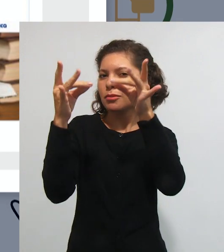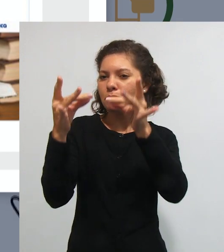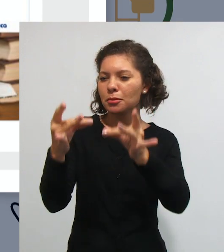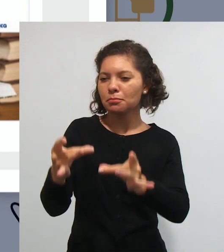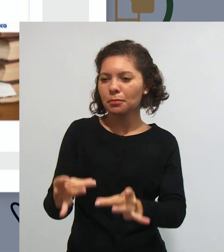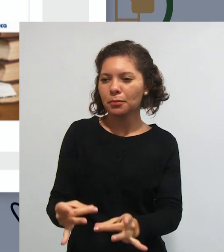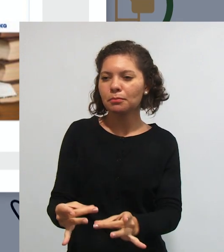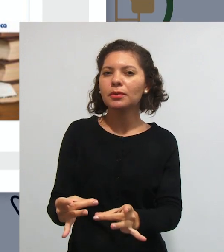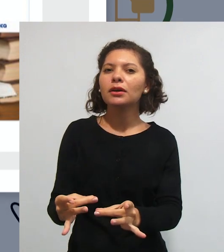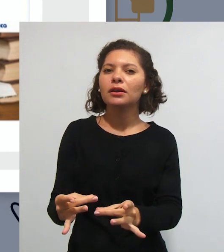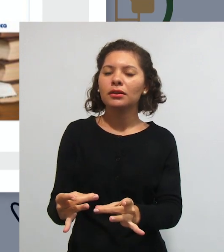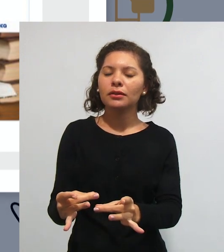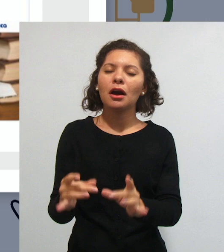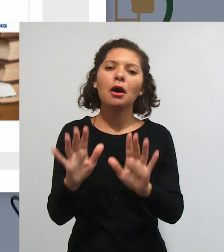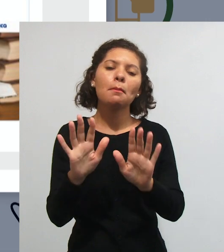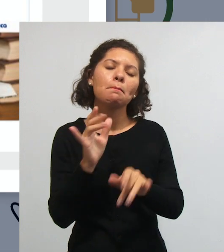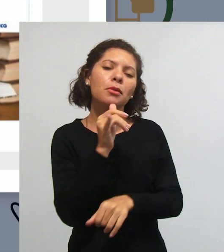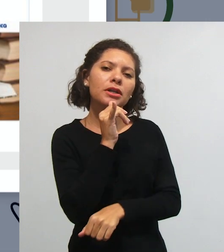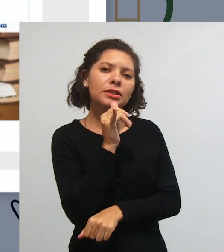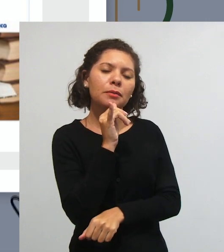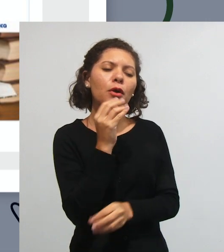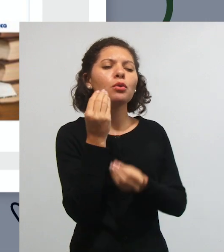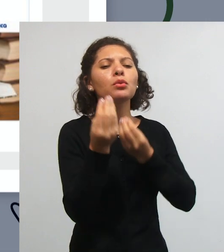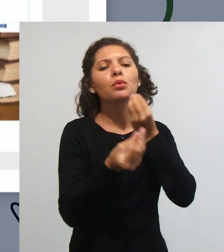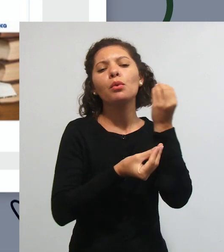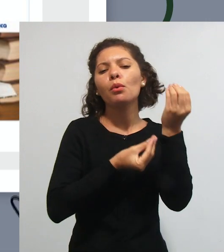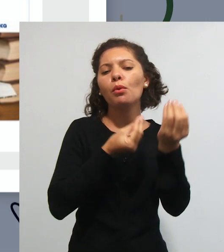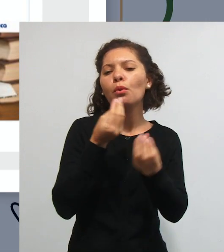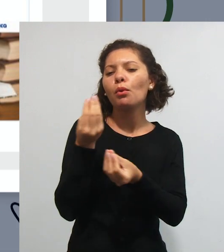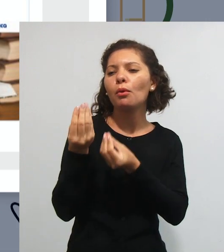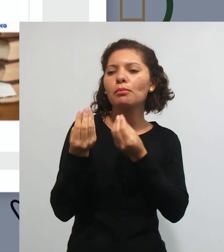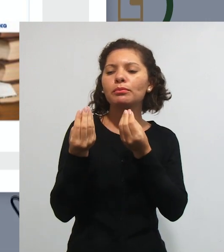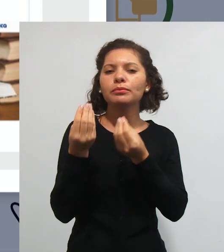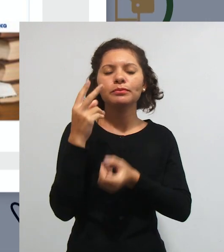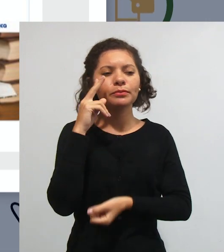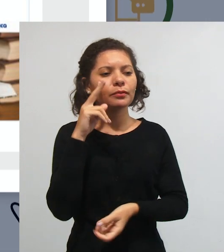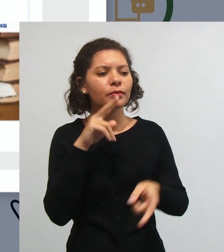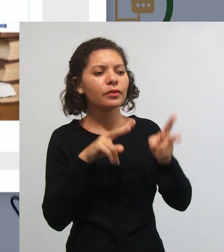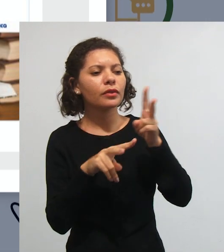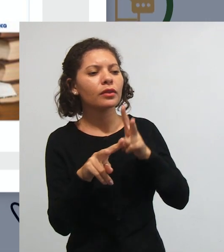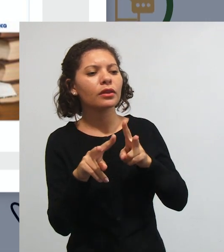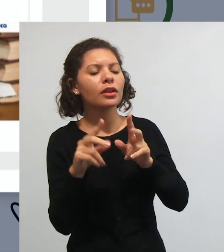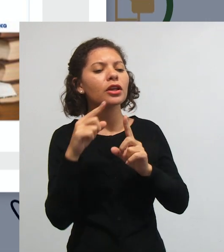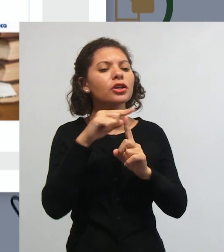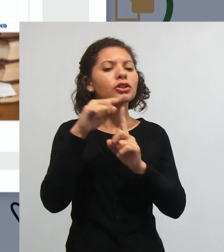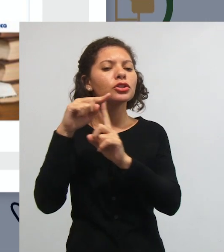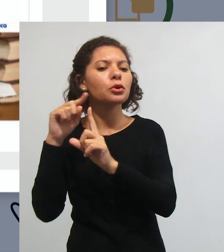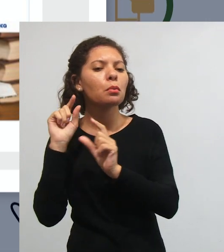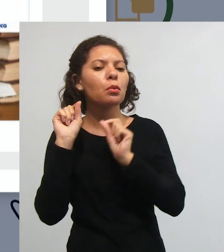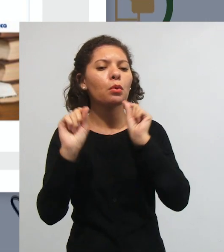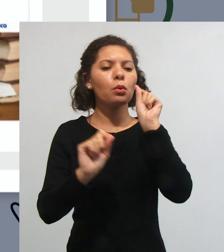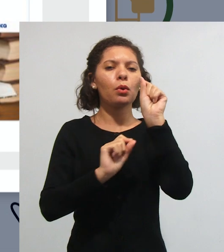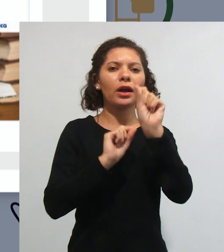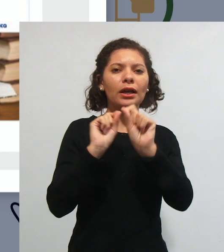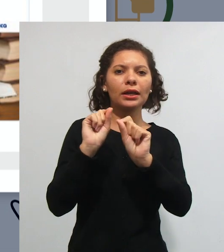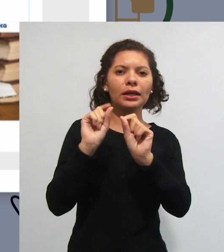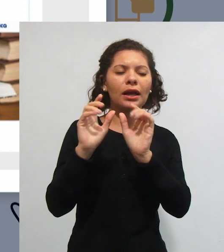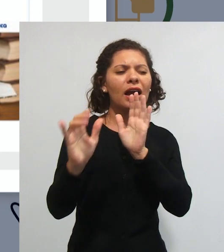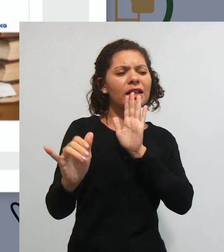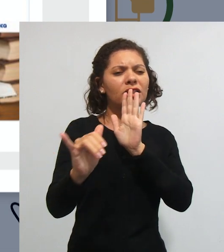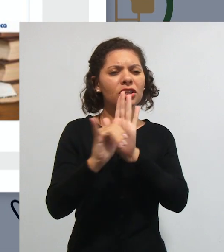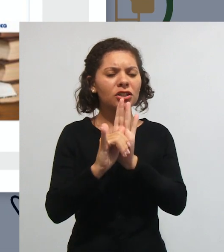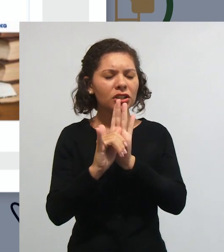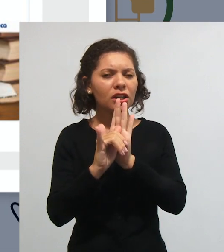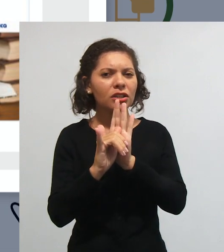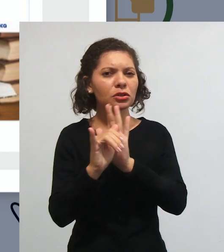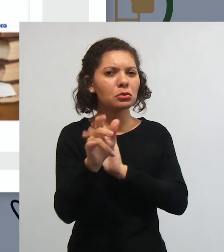interpretação da realidade. Então, como é que é? Como se apresenta? Que tipo que é? Essa identidade,